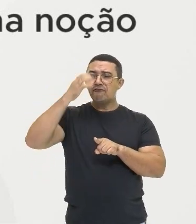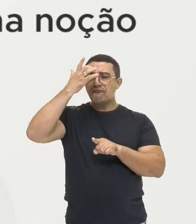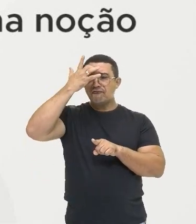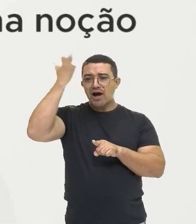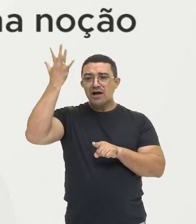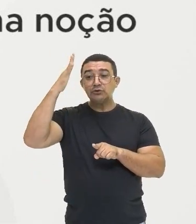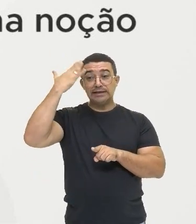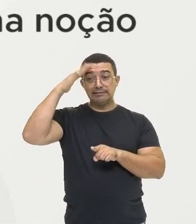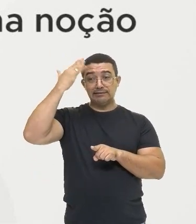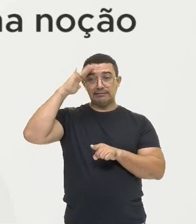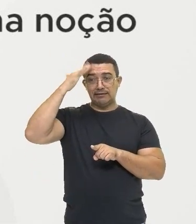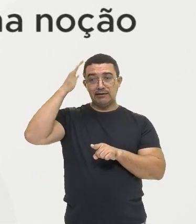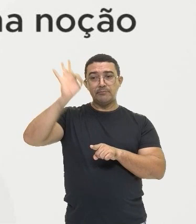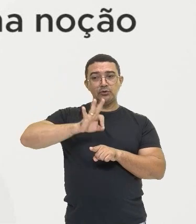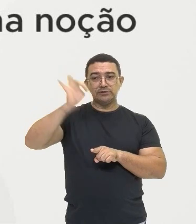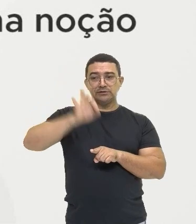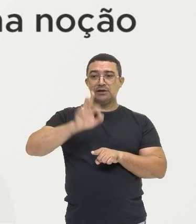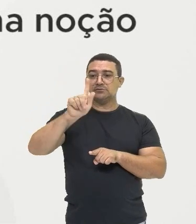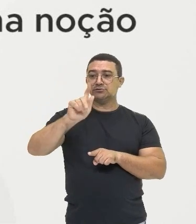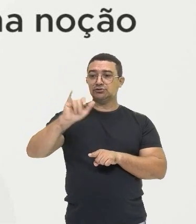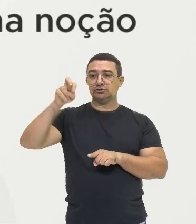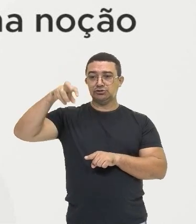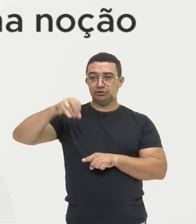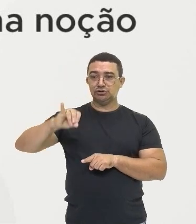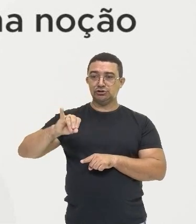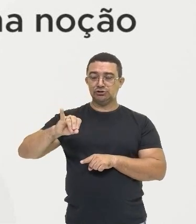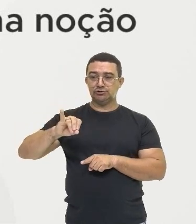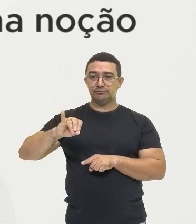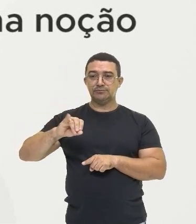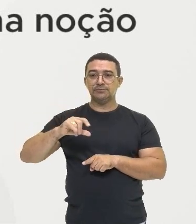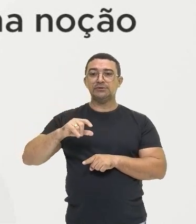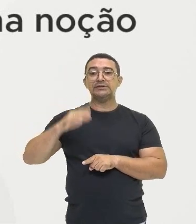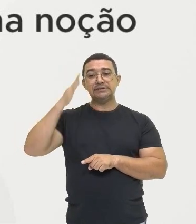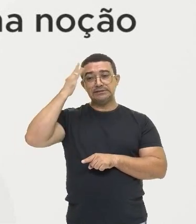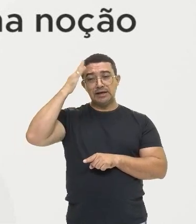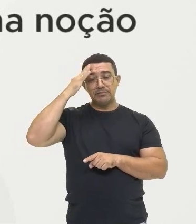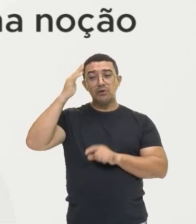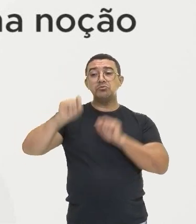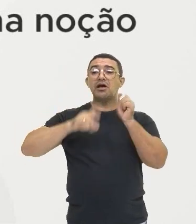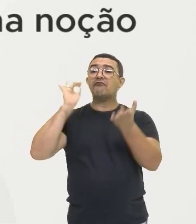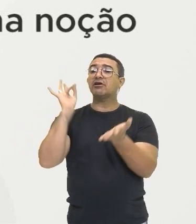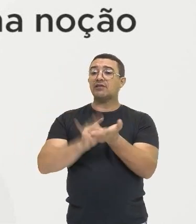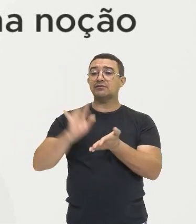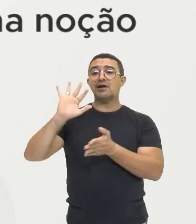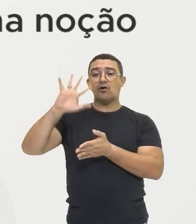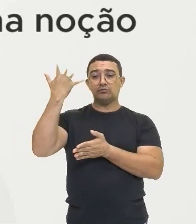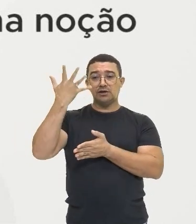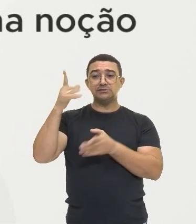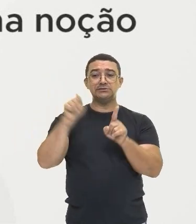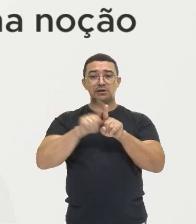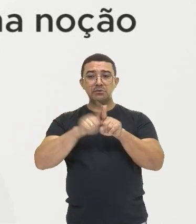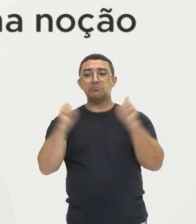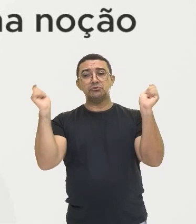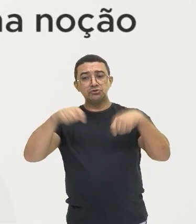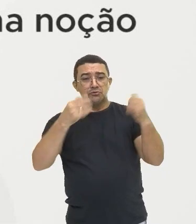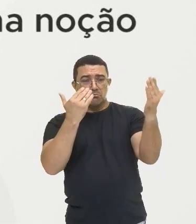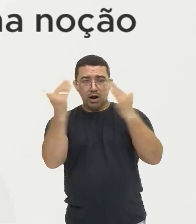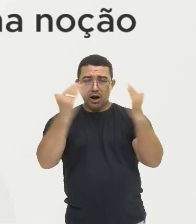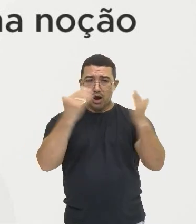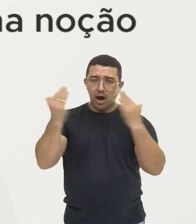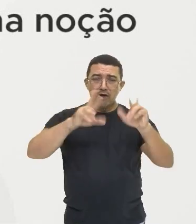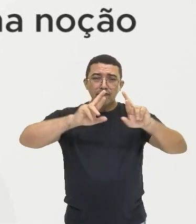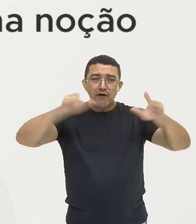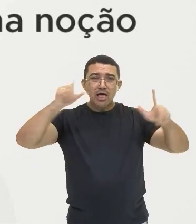certo? Dando uma noção maior da realidade e permitindo a comparação de diferentes